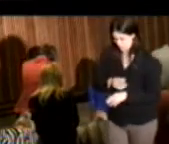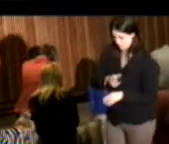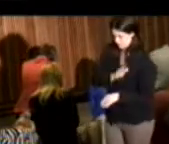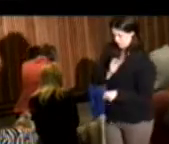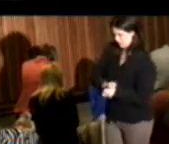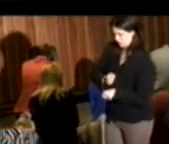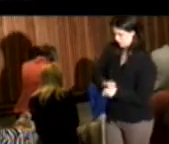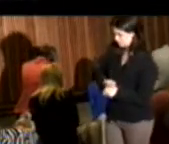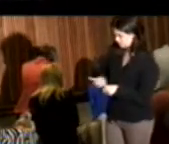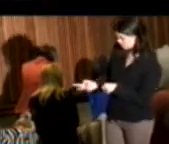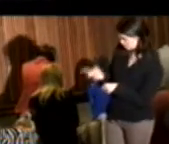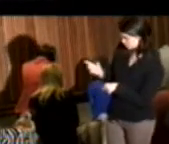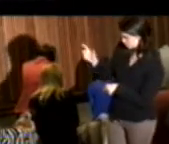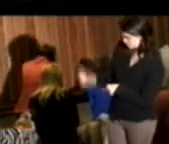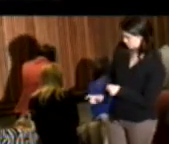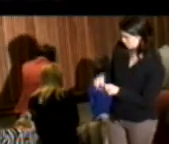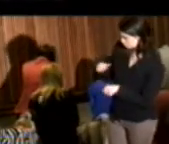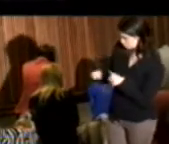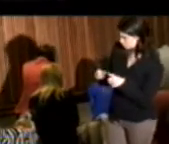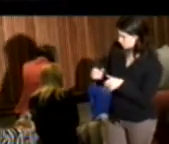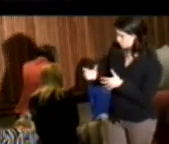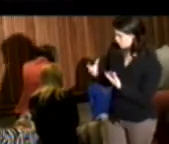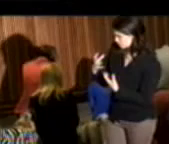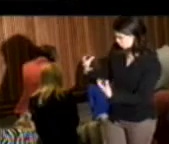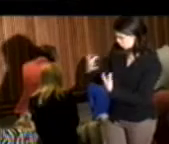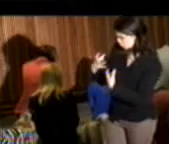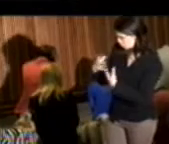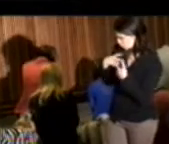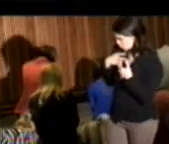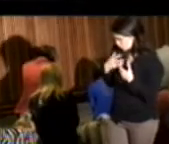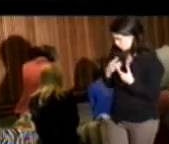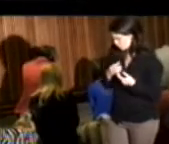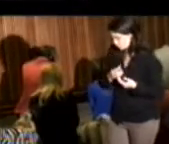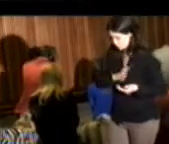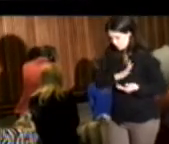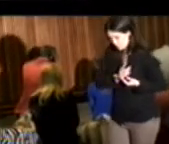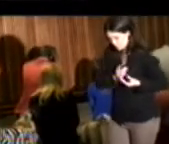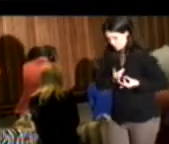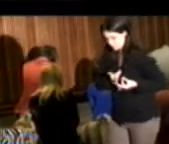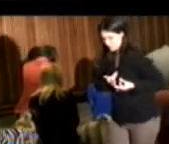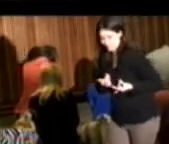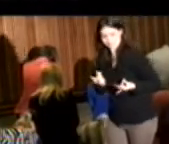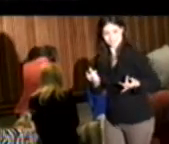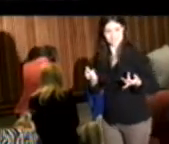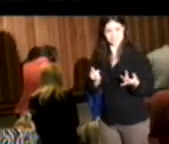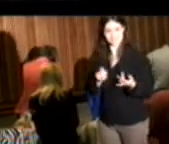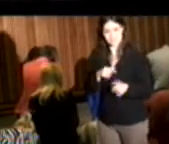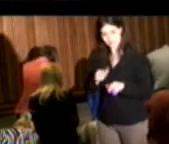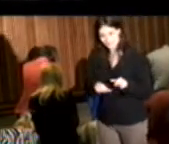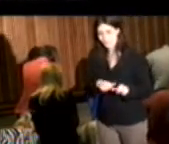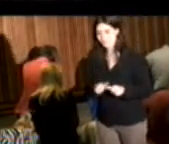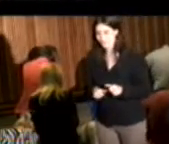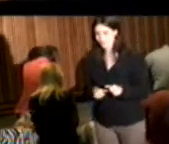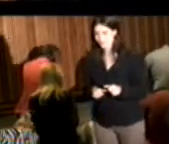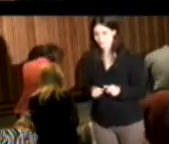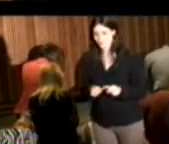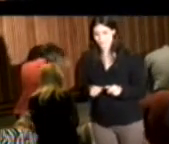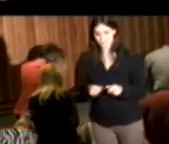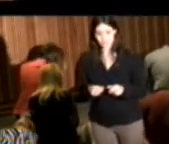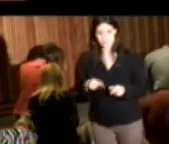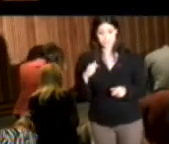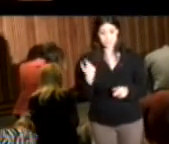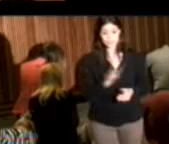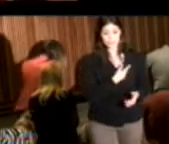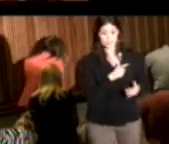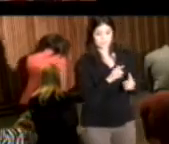amor funciona como brasas colocadas sobre a cabeça das pessoas que nos feriram, porque elas não conseguem entender como a gente